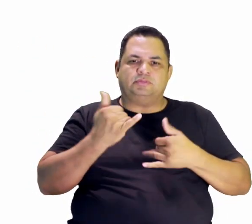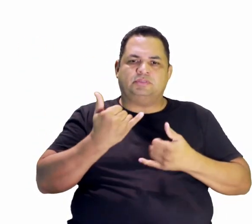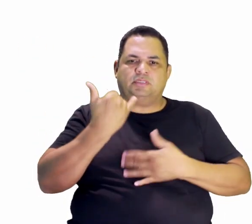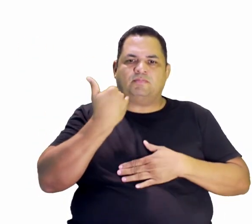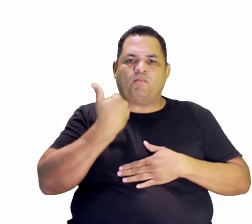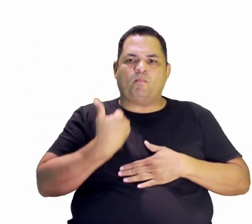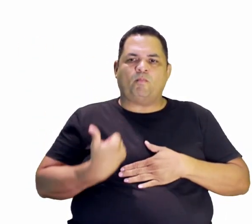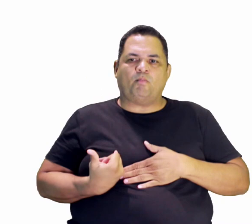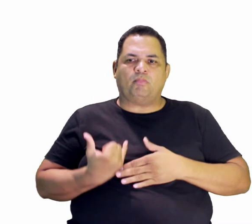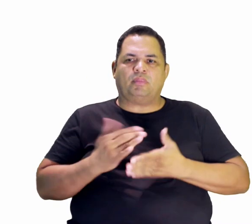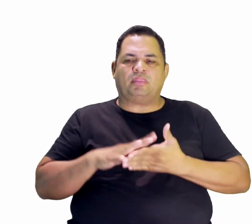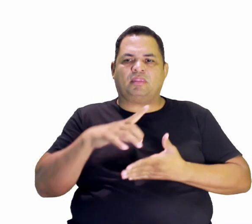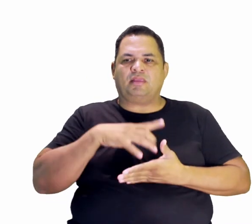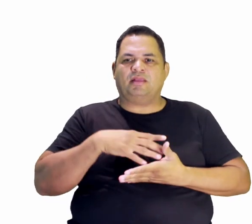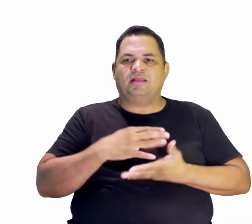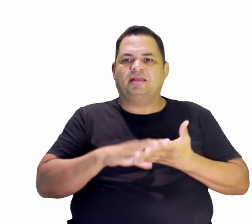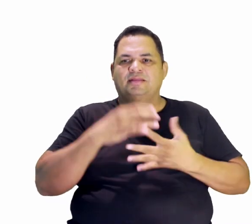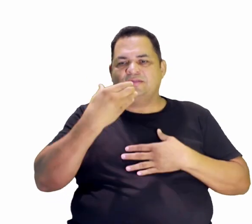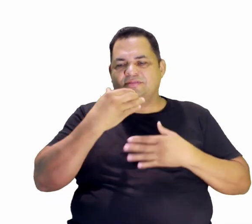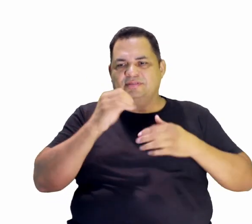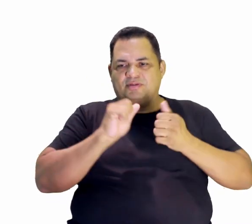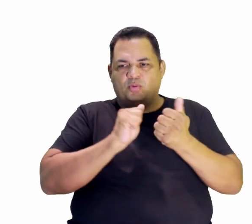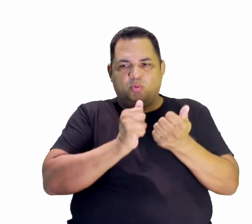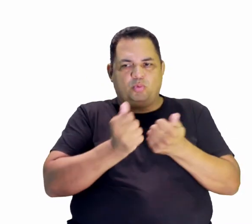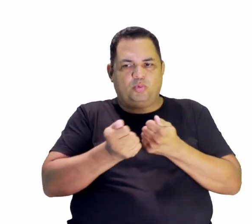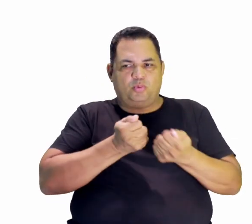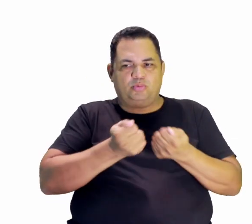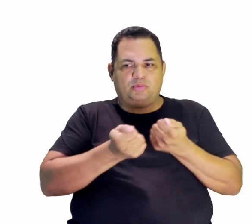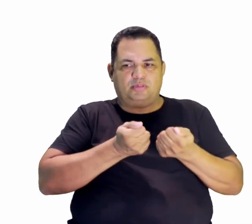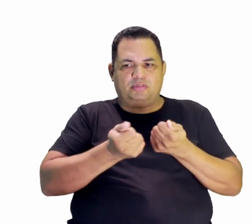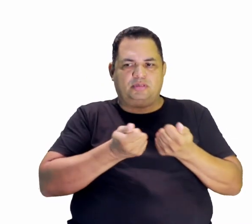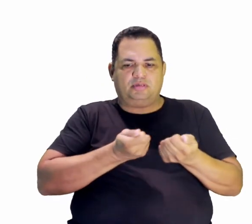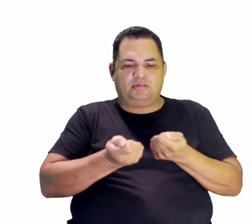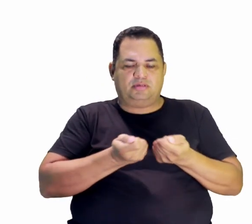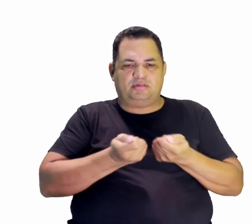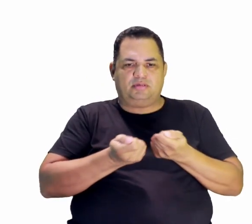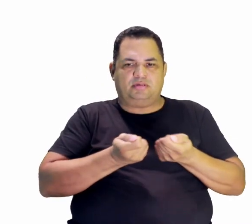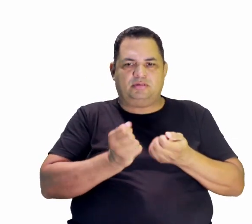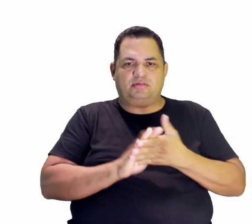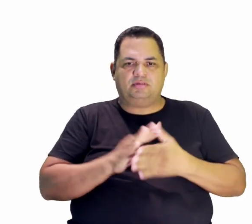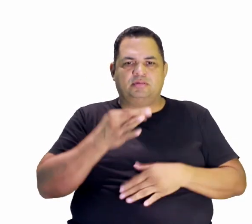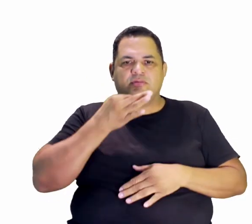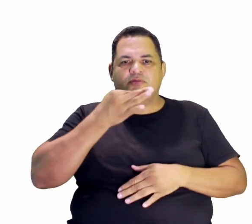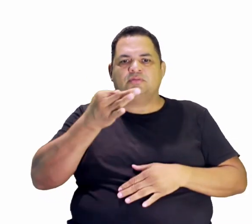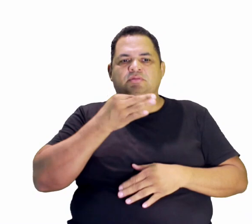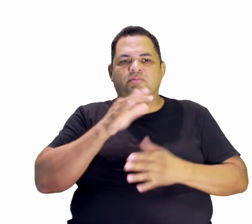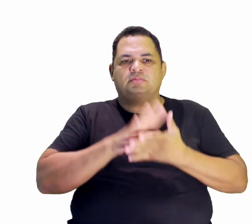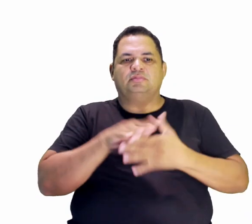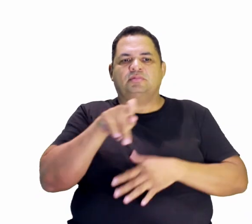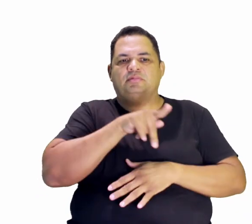a balança para controlar, certo? Bem sugestivo para o professor de física aí.